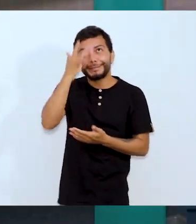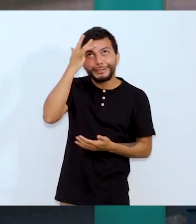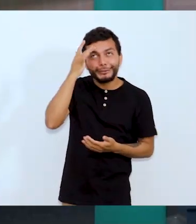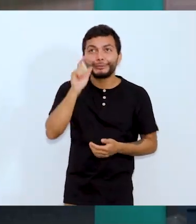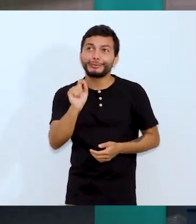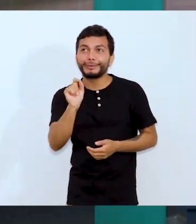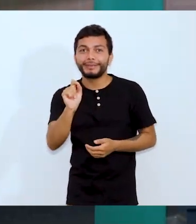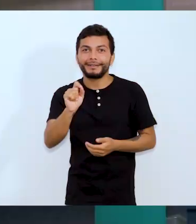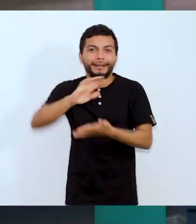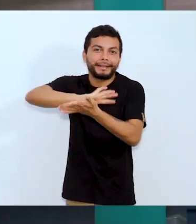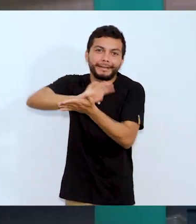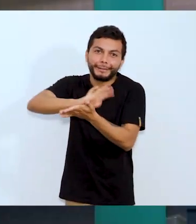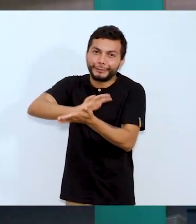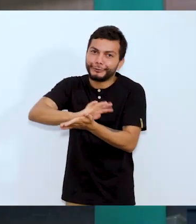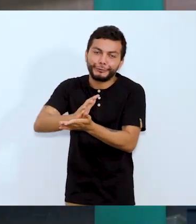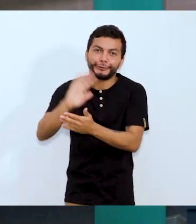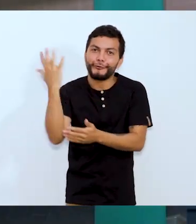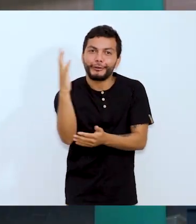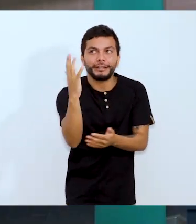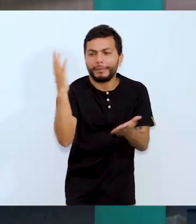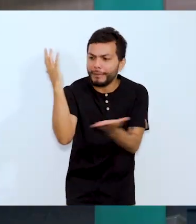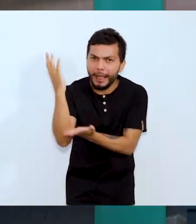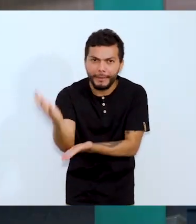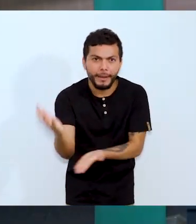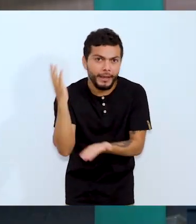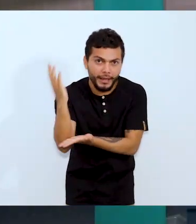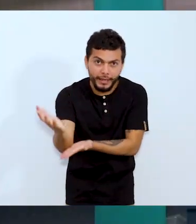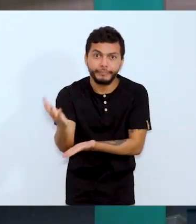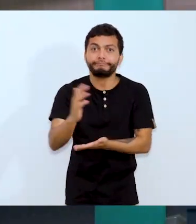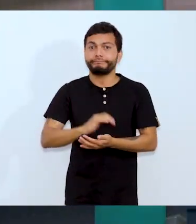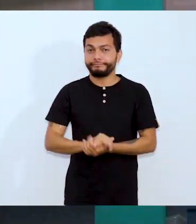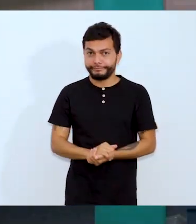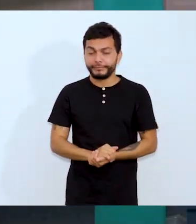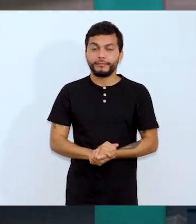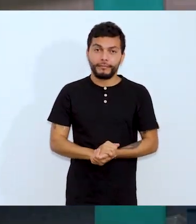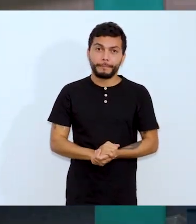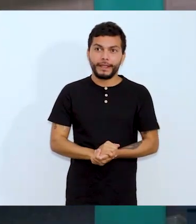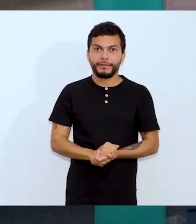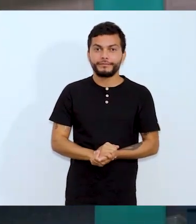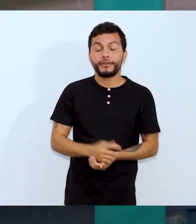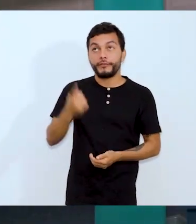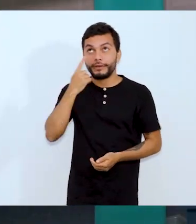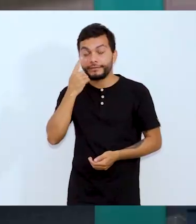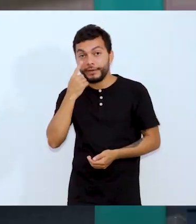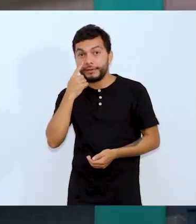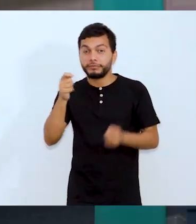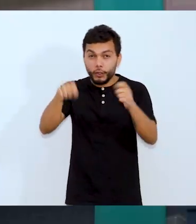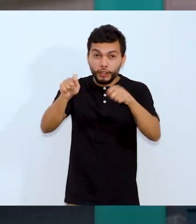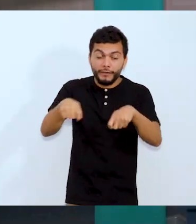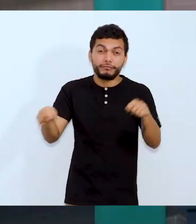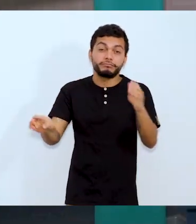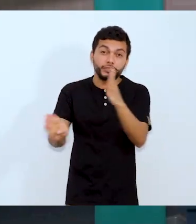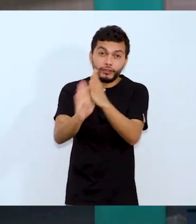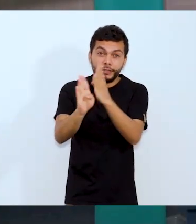que destroem as florestas. Aqui nós podemos identificar